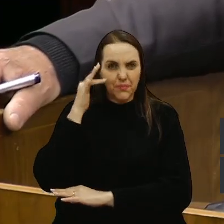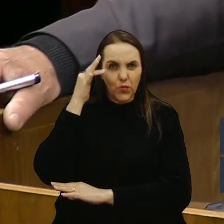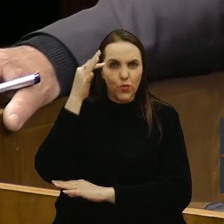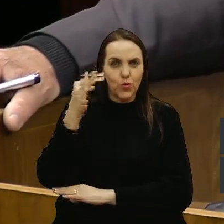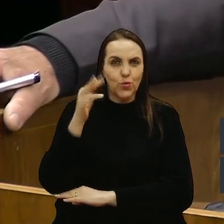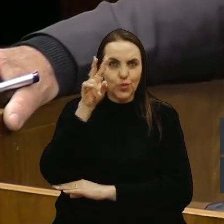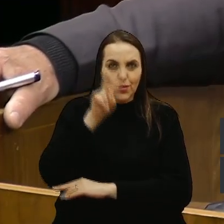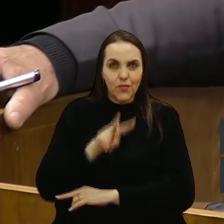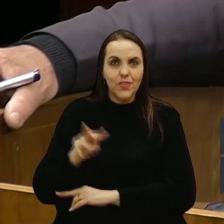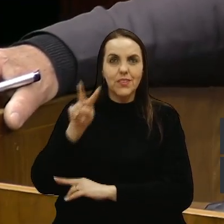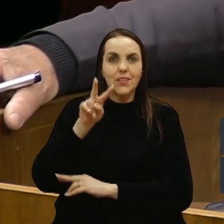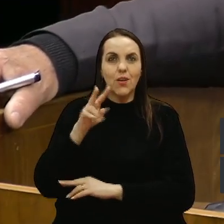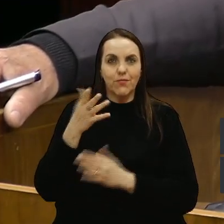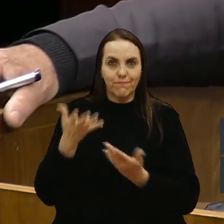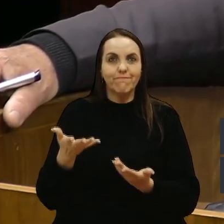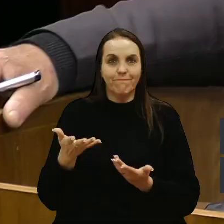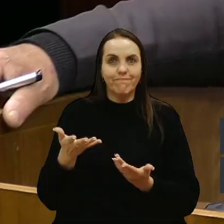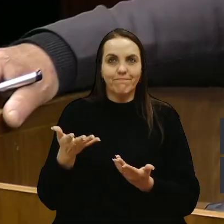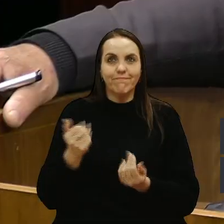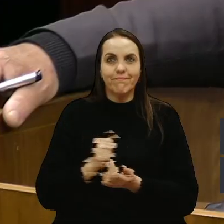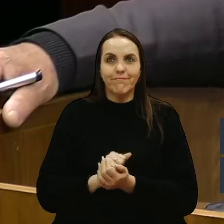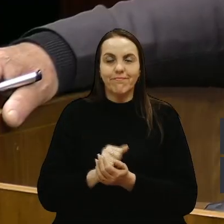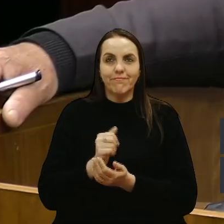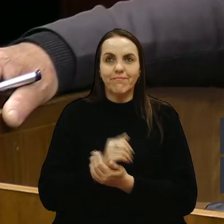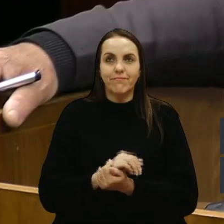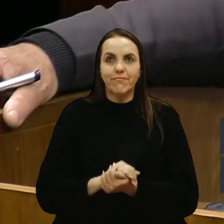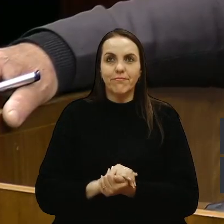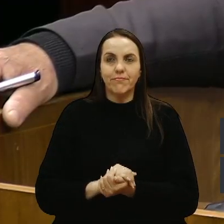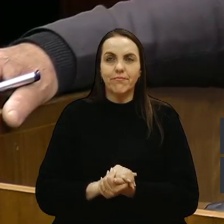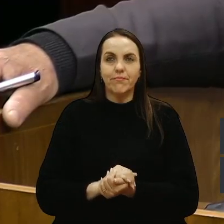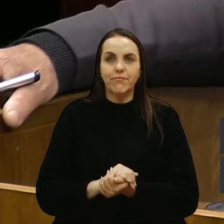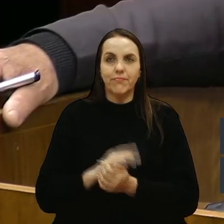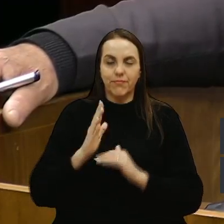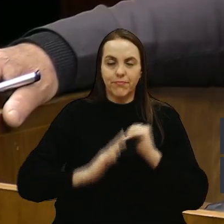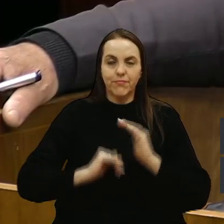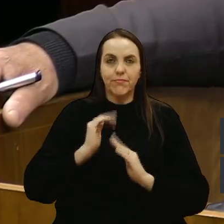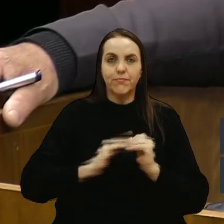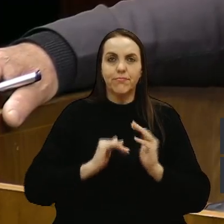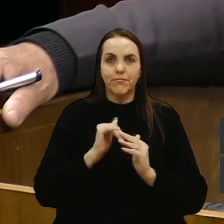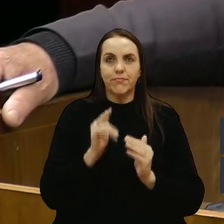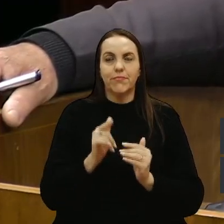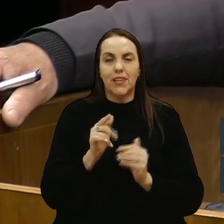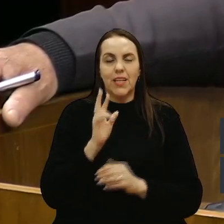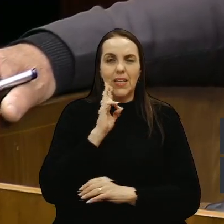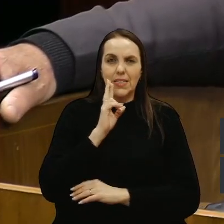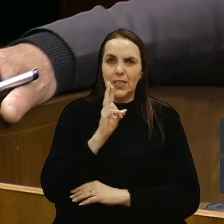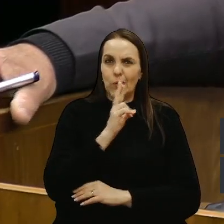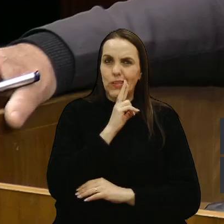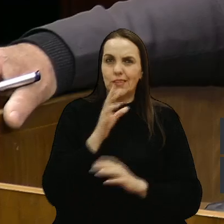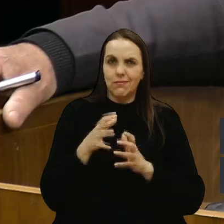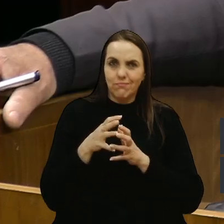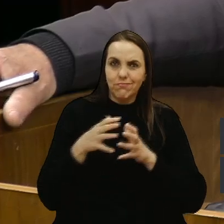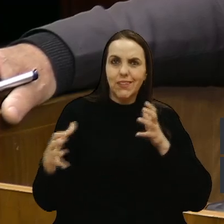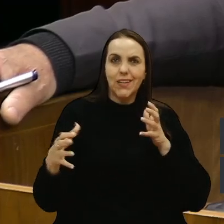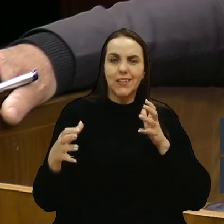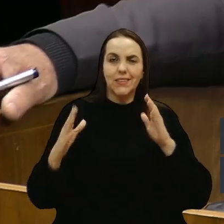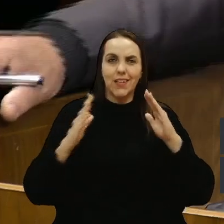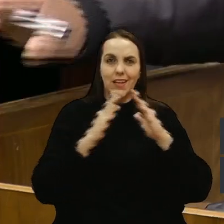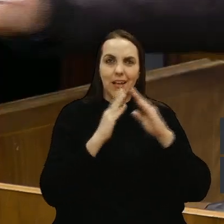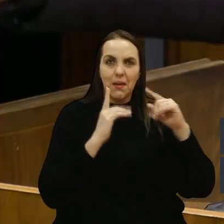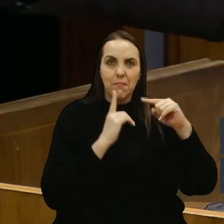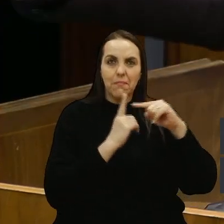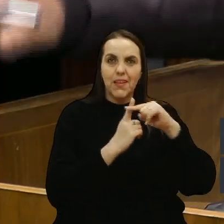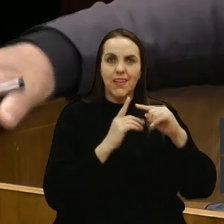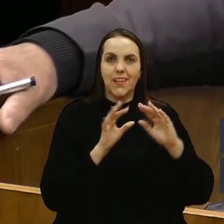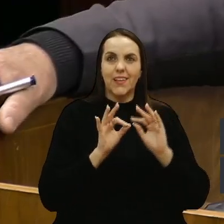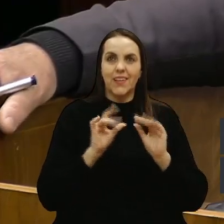visionário, e que eu fiz muitas visitas na construção lá, aqueles restaurantes grandes, a capela, olha,